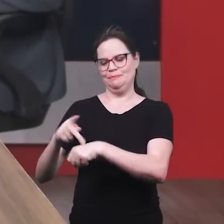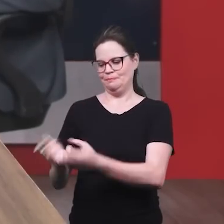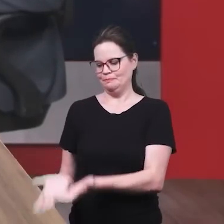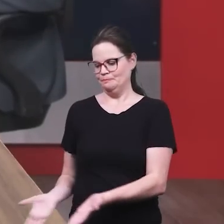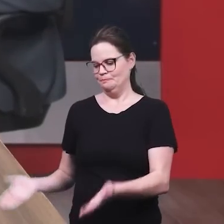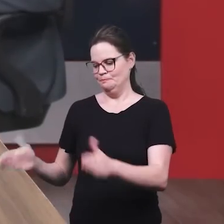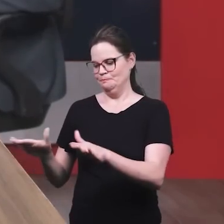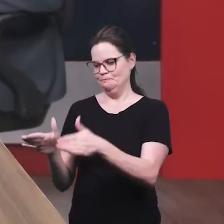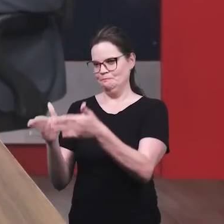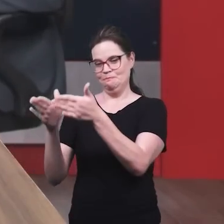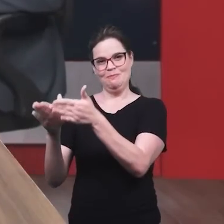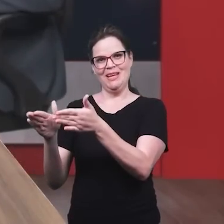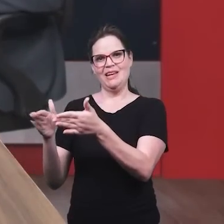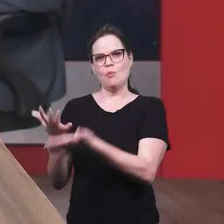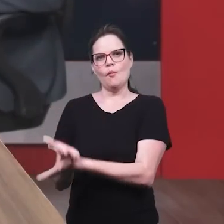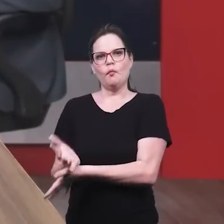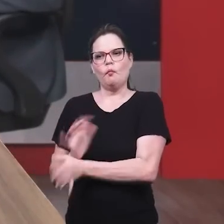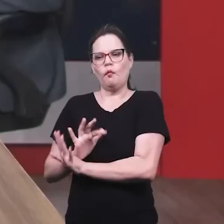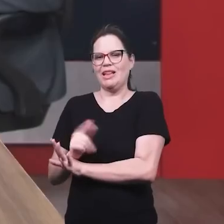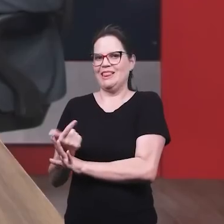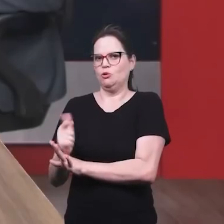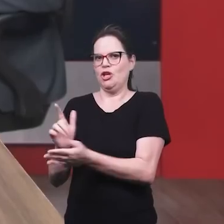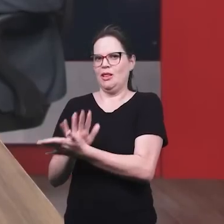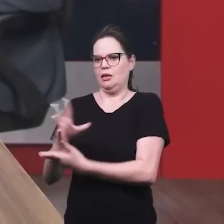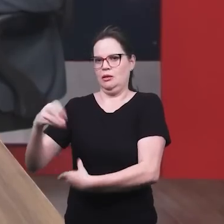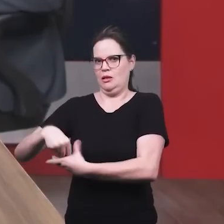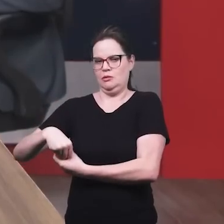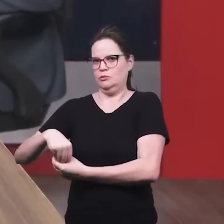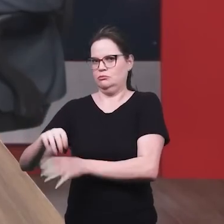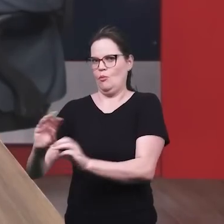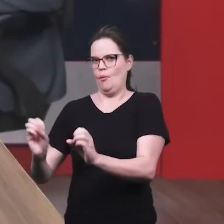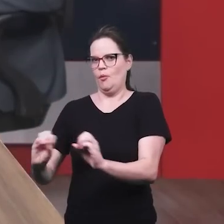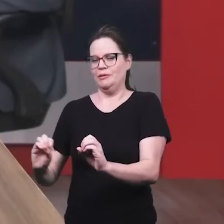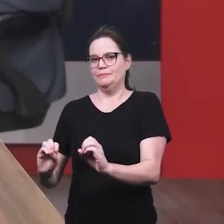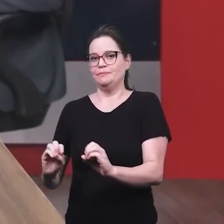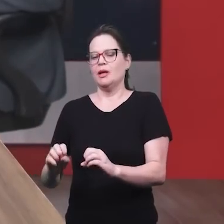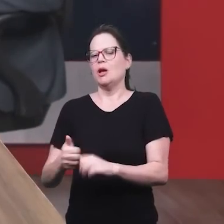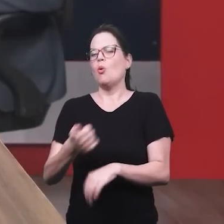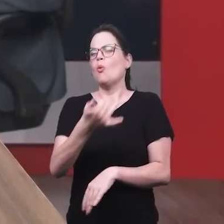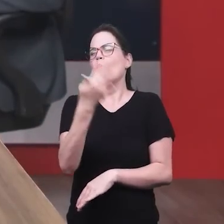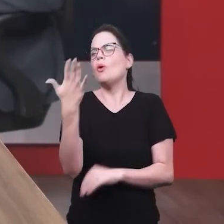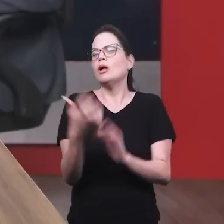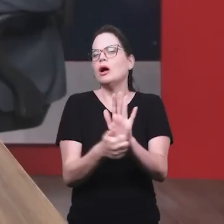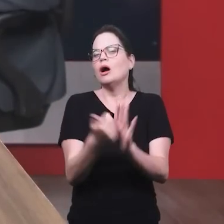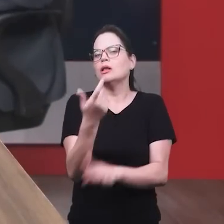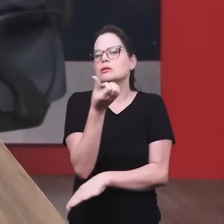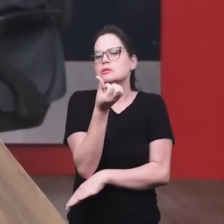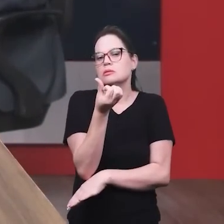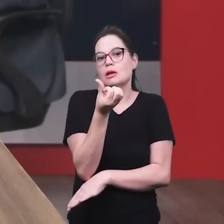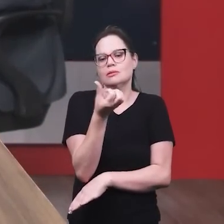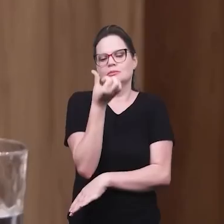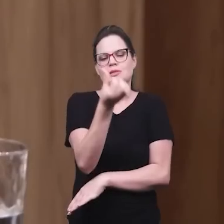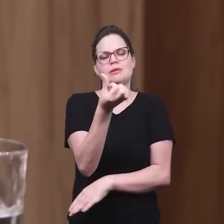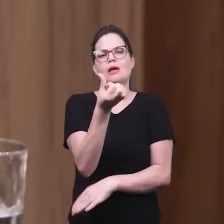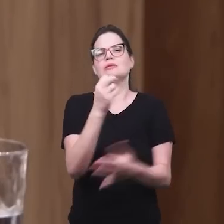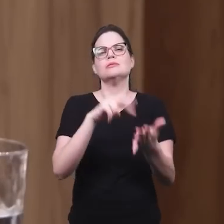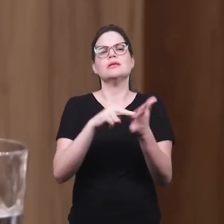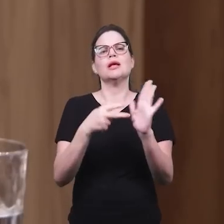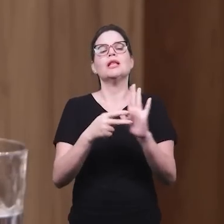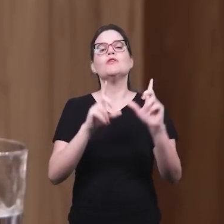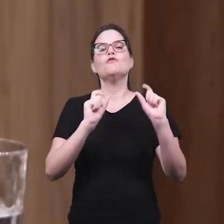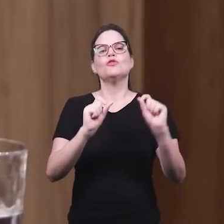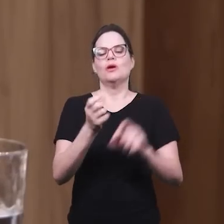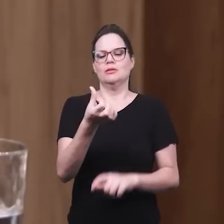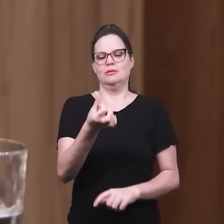número 6 é o número que representa o homem, né? O 6 é aquilo que representa o homem. O 7 não, o 7